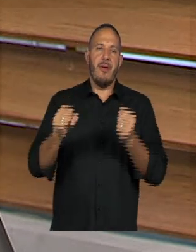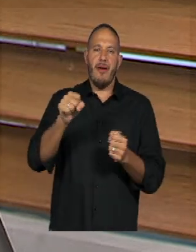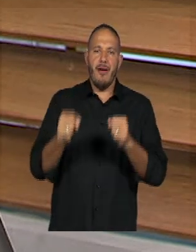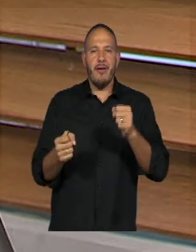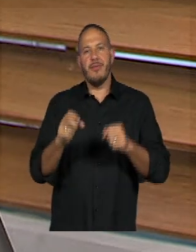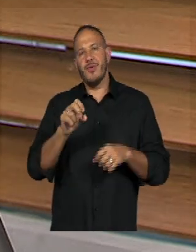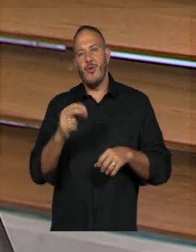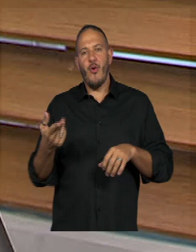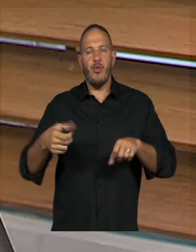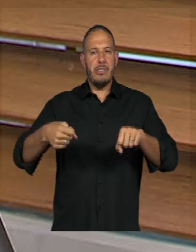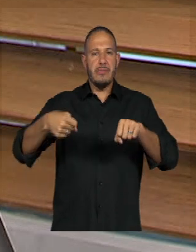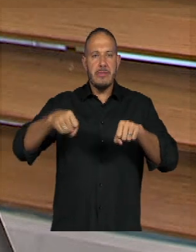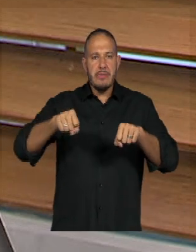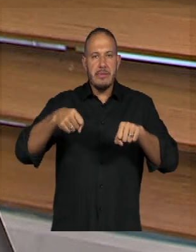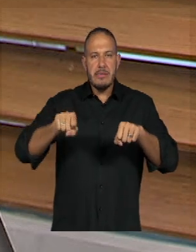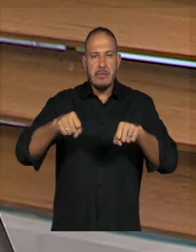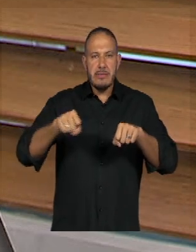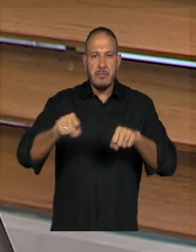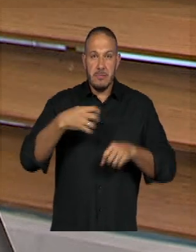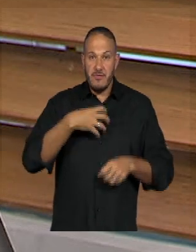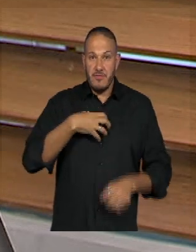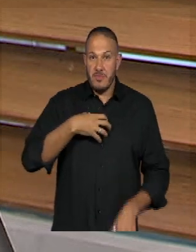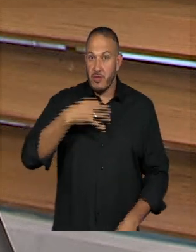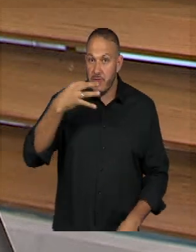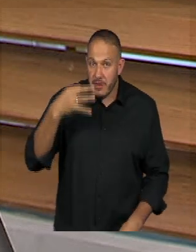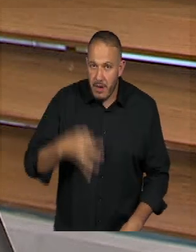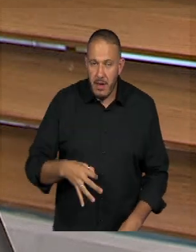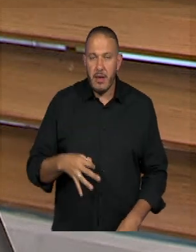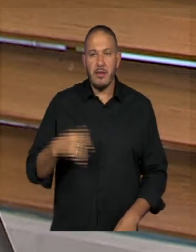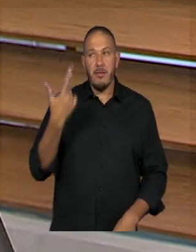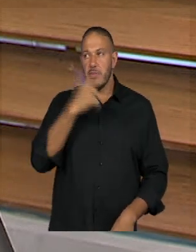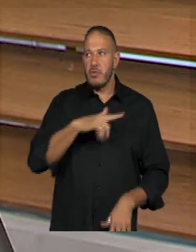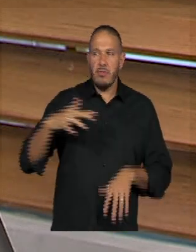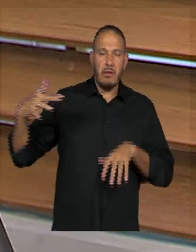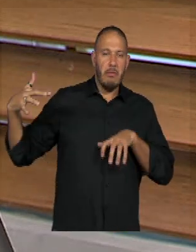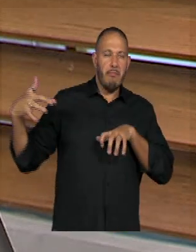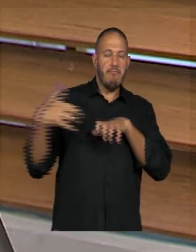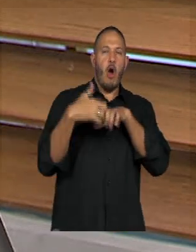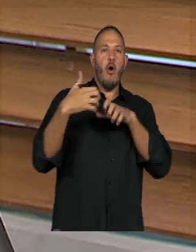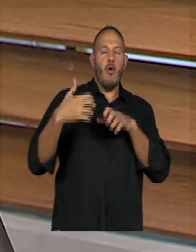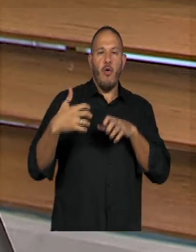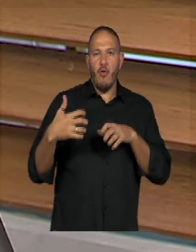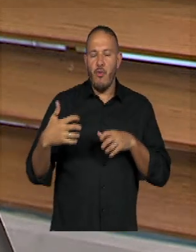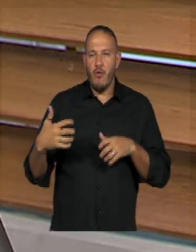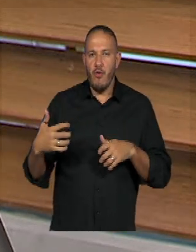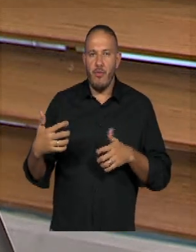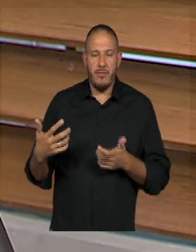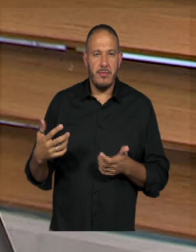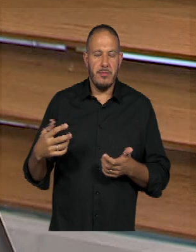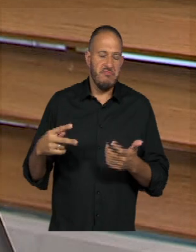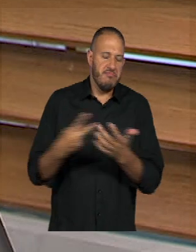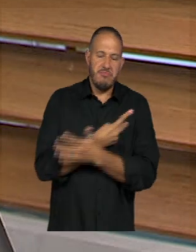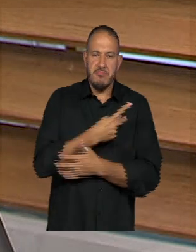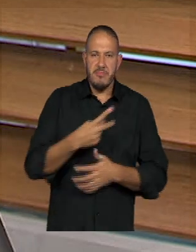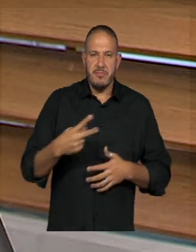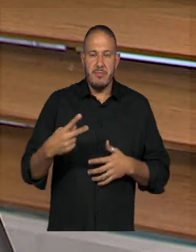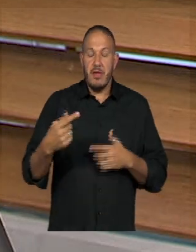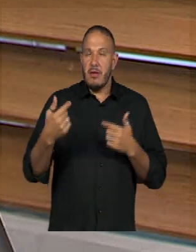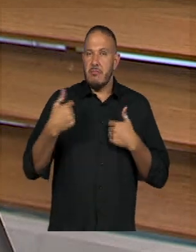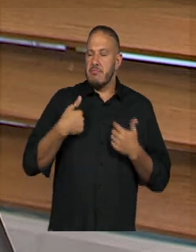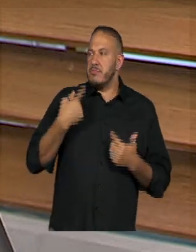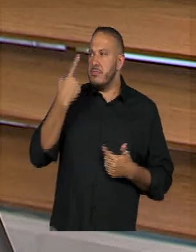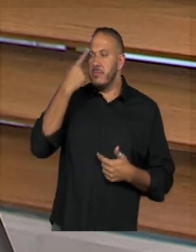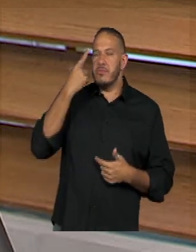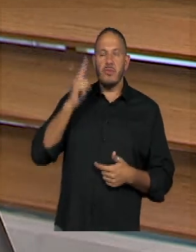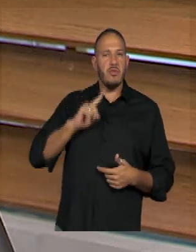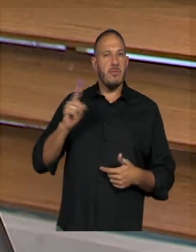forma correta, alguém te corta a frente, bate, uma colisão que você não